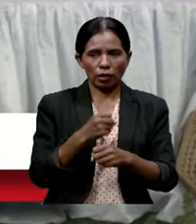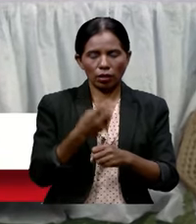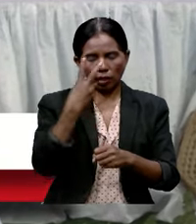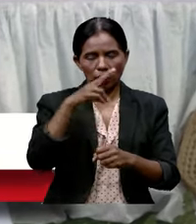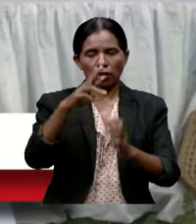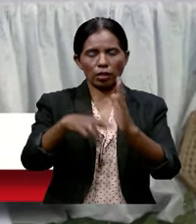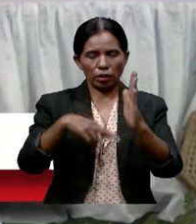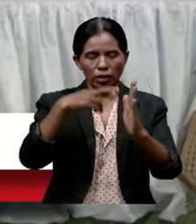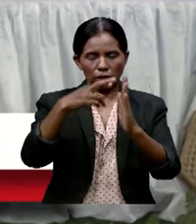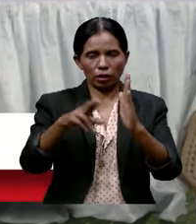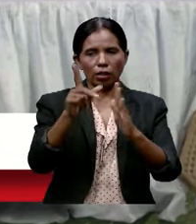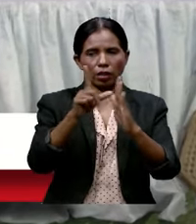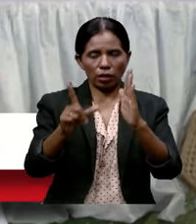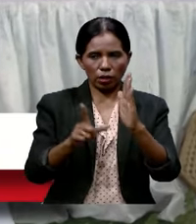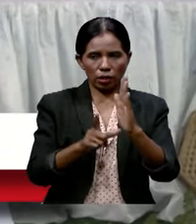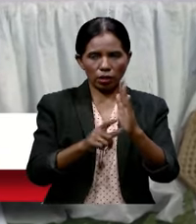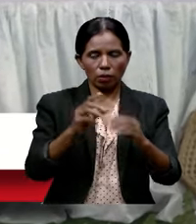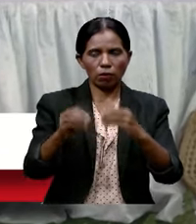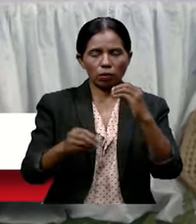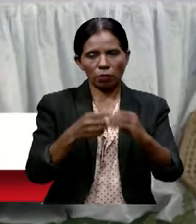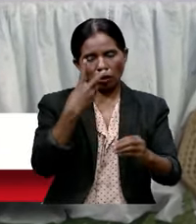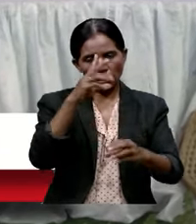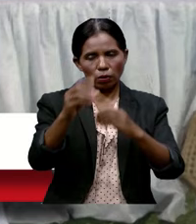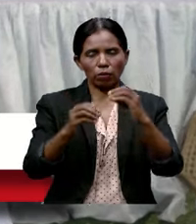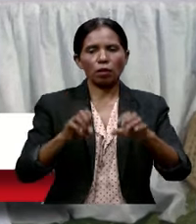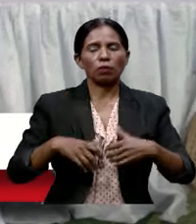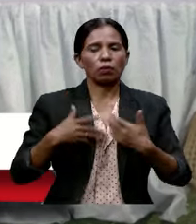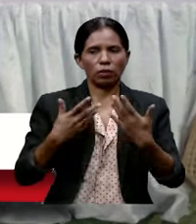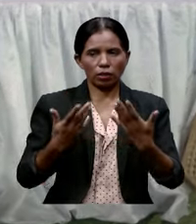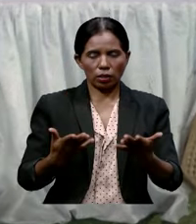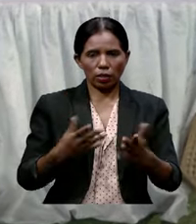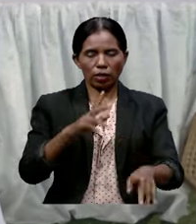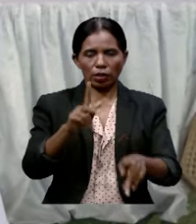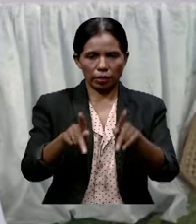regulamento ruma, ka lei ruma nebe controla. Oinsa ema